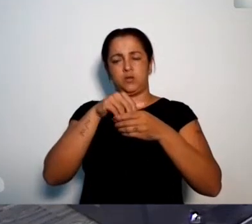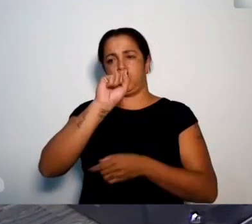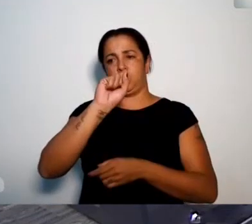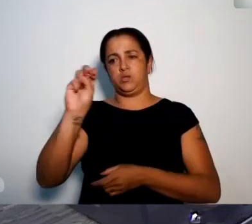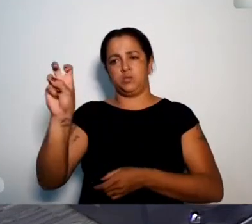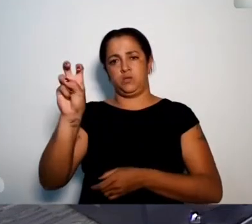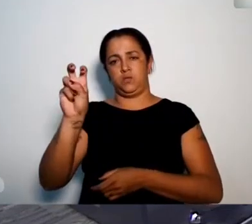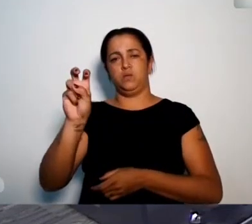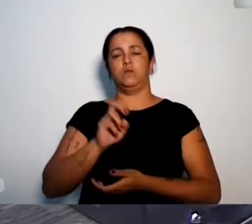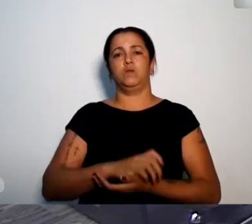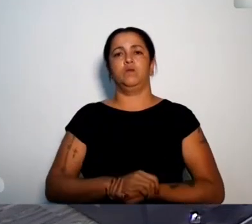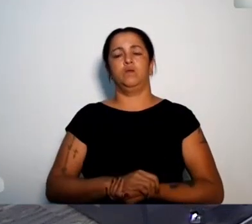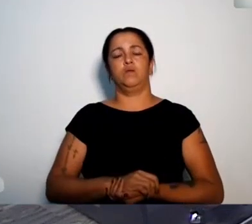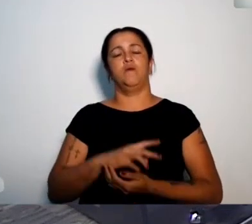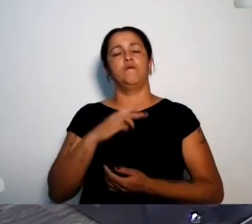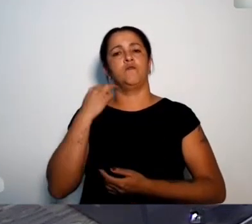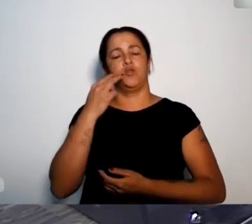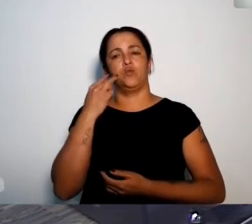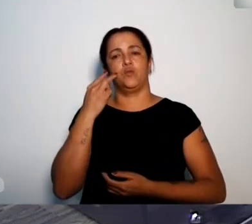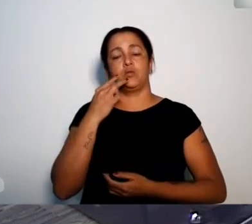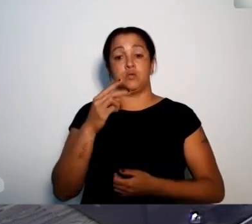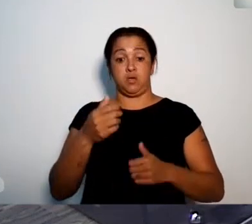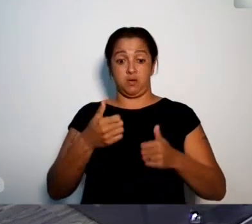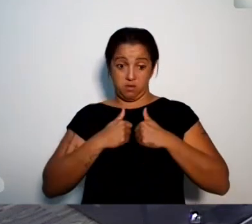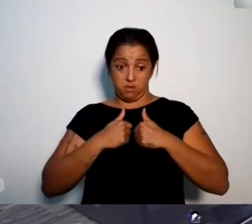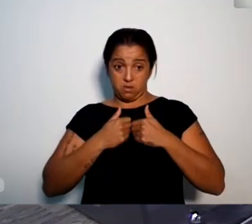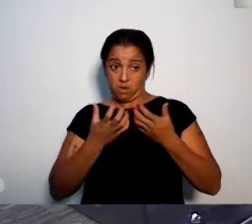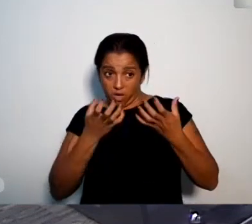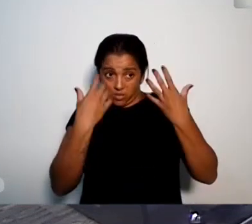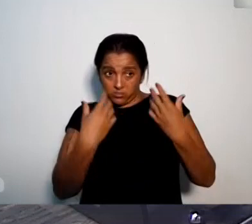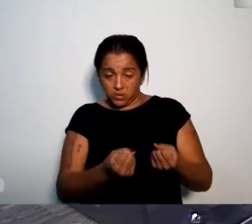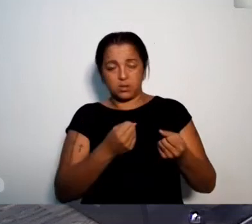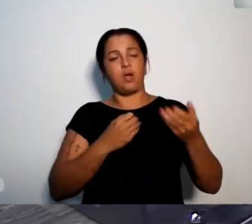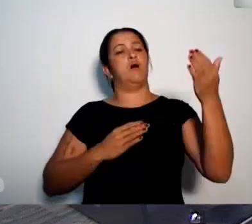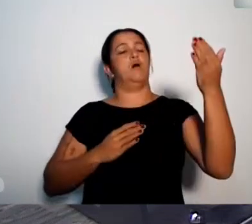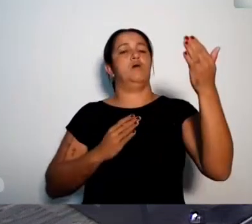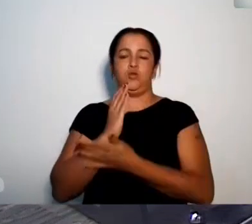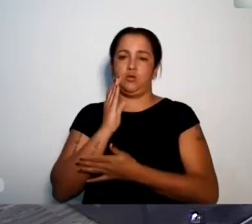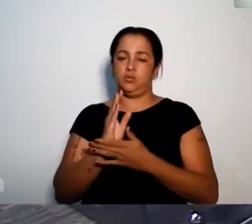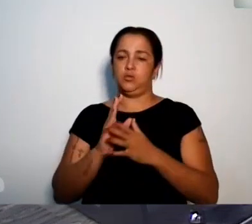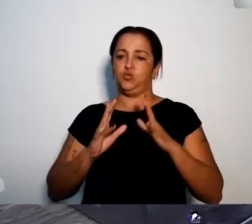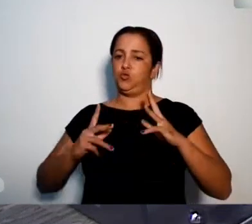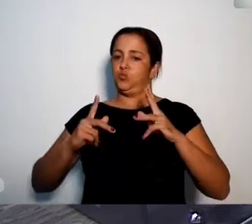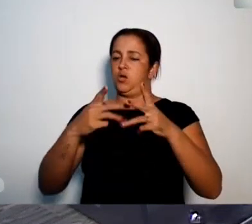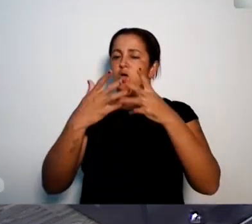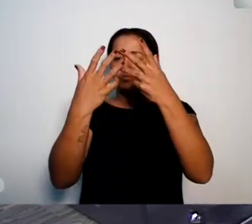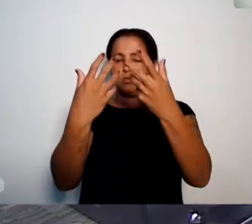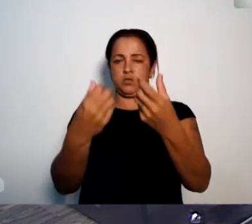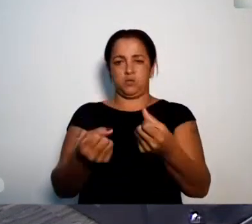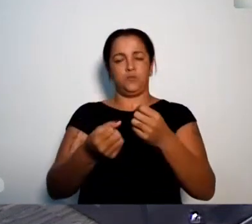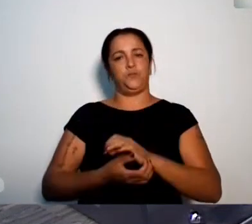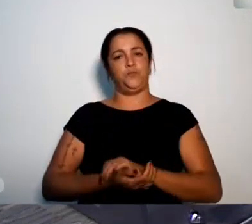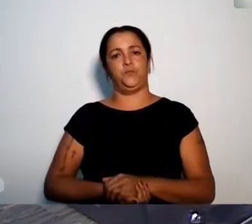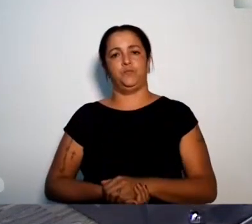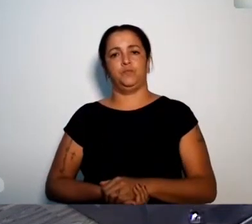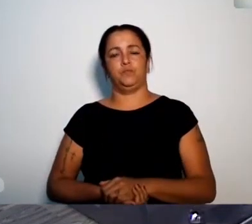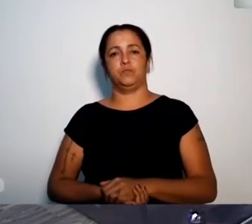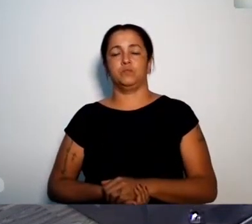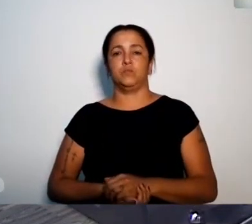Senhores vereadores que forem favoráveis, permaneçam como estão. Está aprovado pela unanimidade, senhores vereadores. Está em votação a